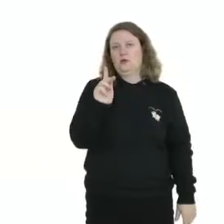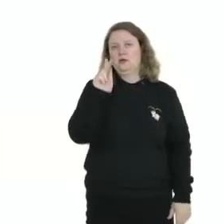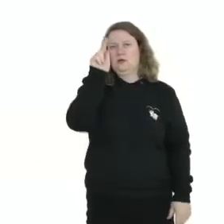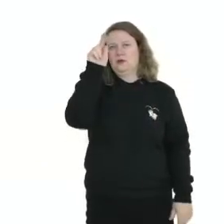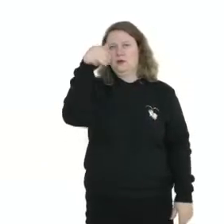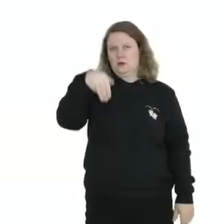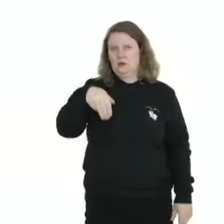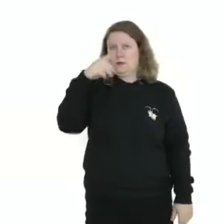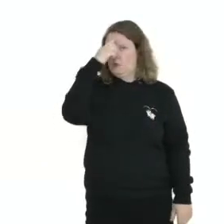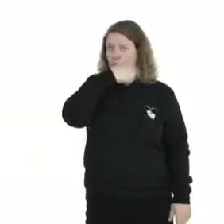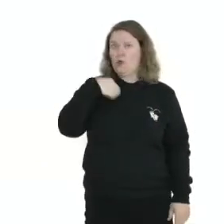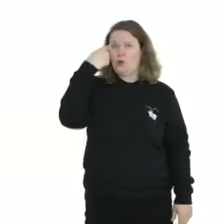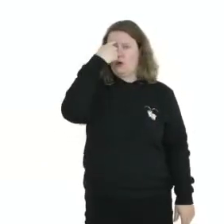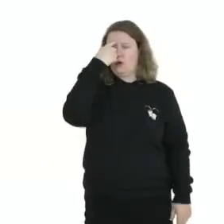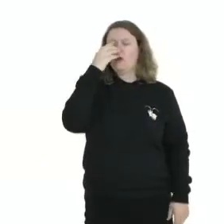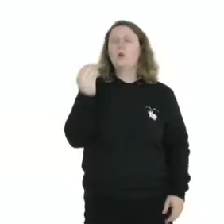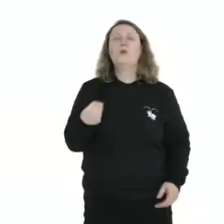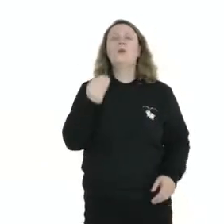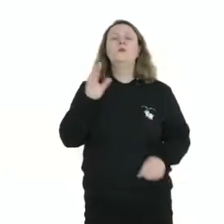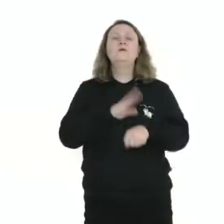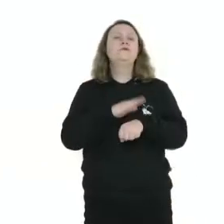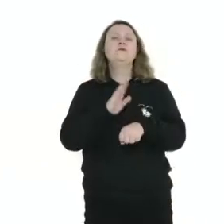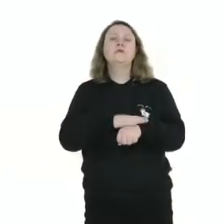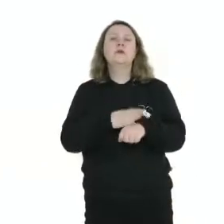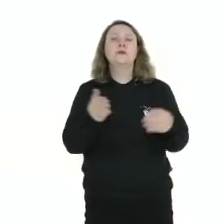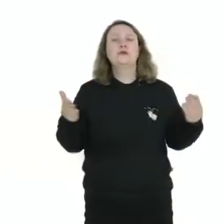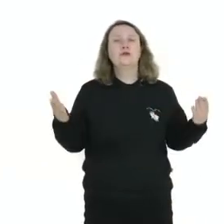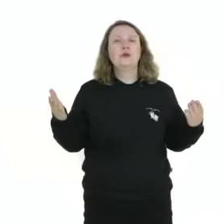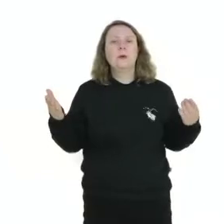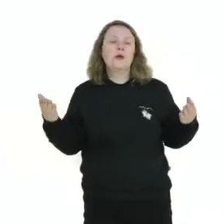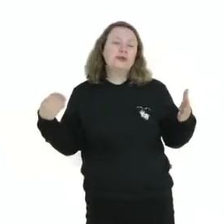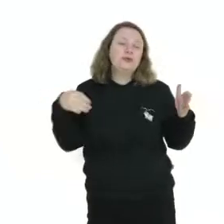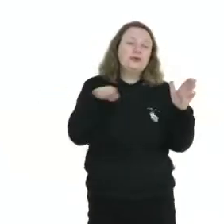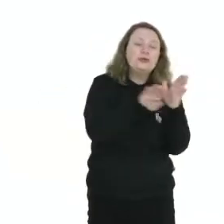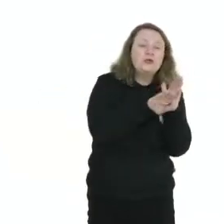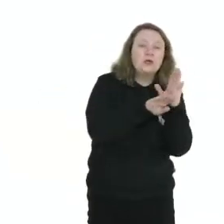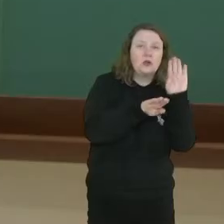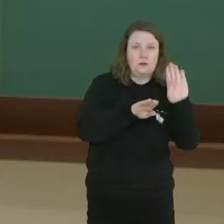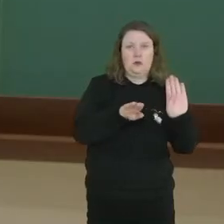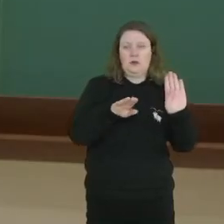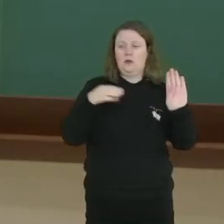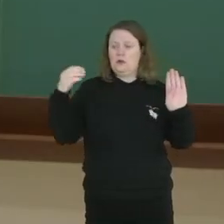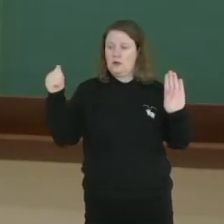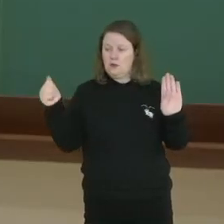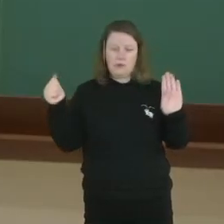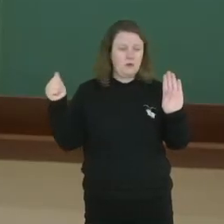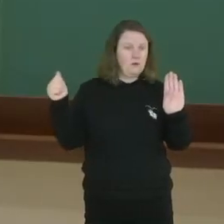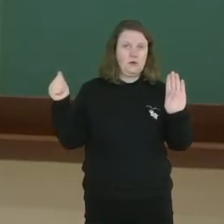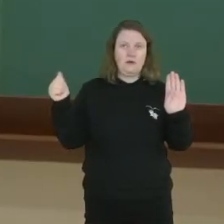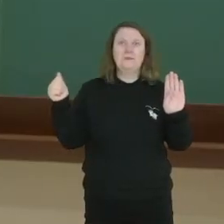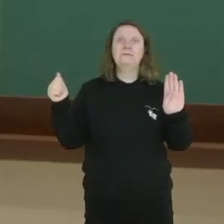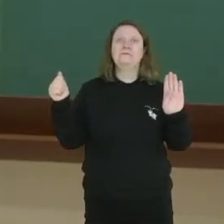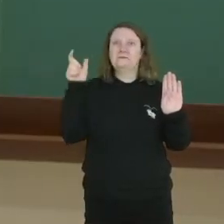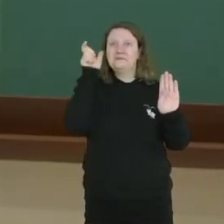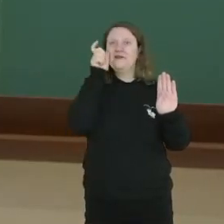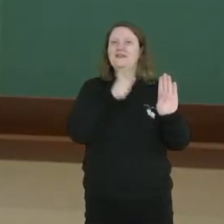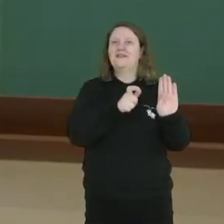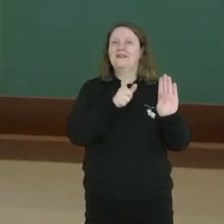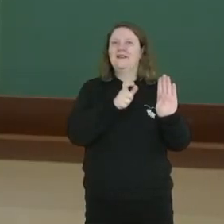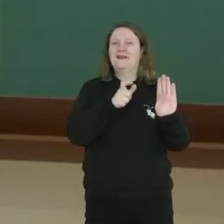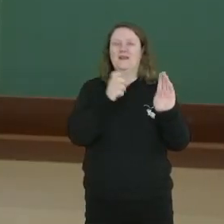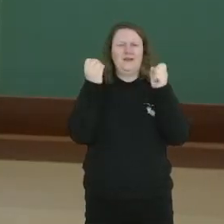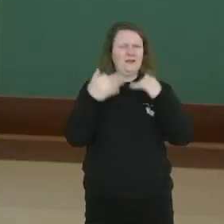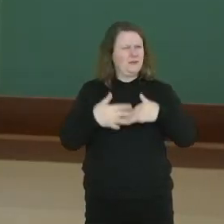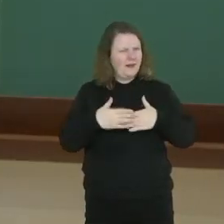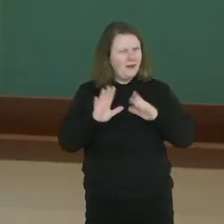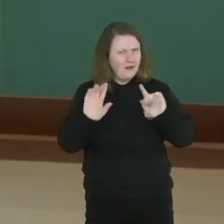por hora, quanto tempo ele levará para ir da cidade A até a cidade B? Interessante, né? Eu não vou falar muita coisa. Vamos